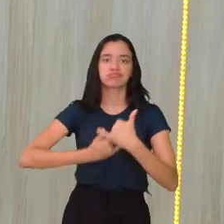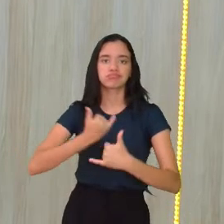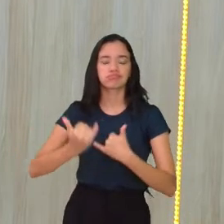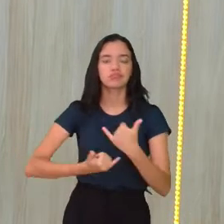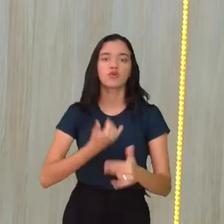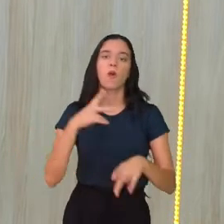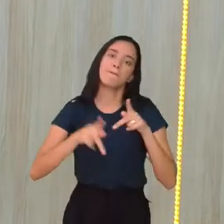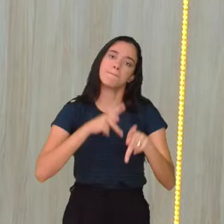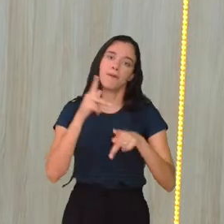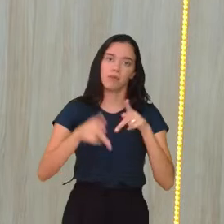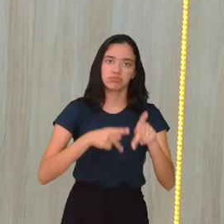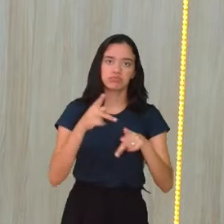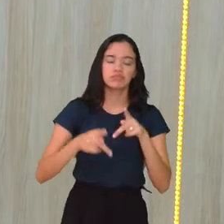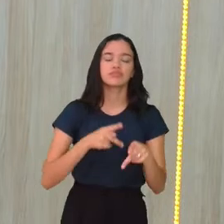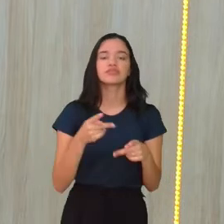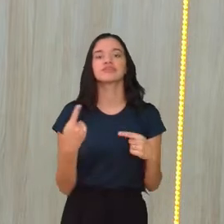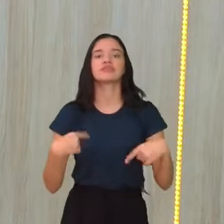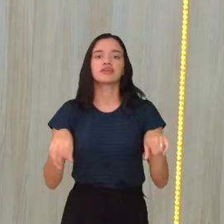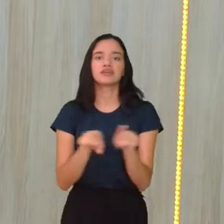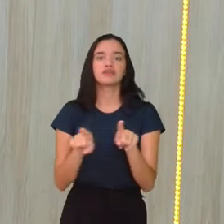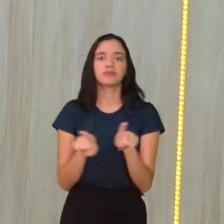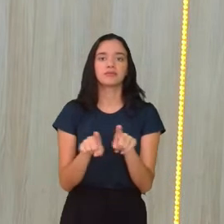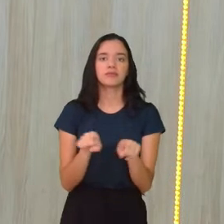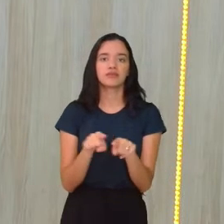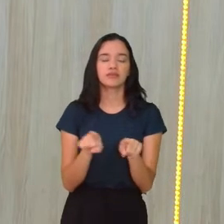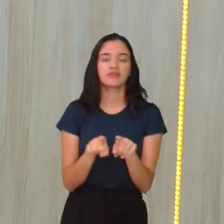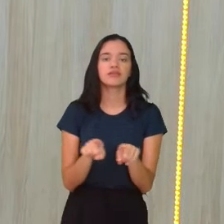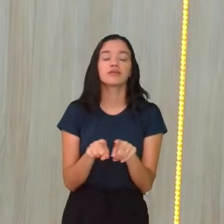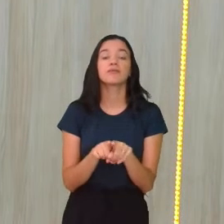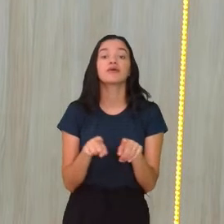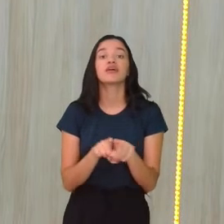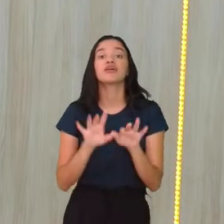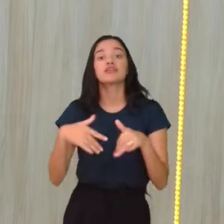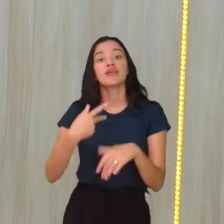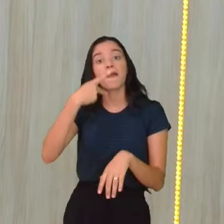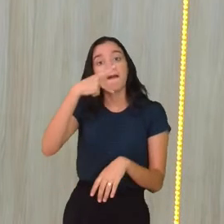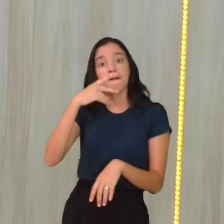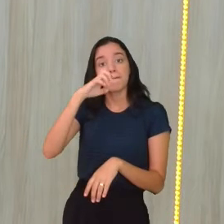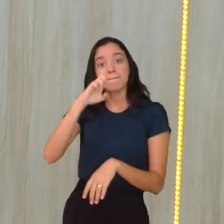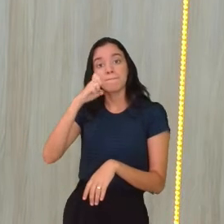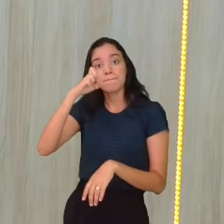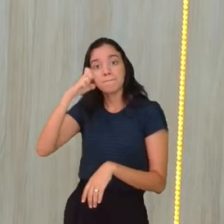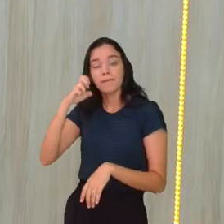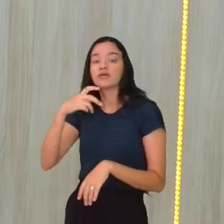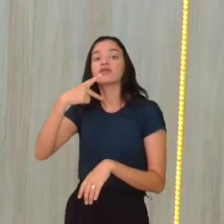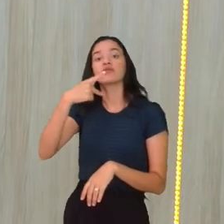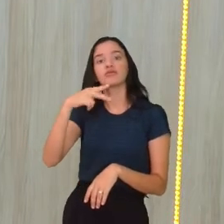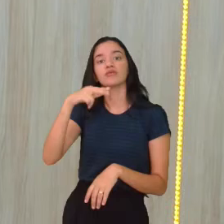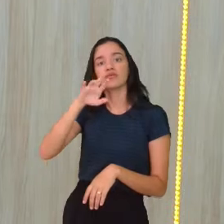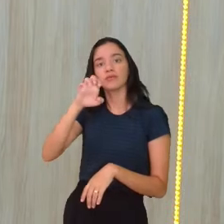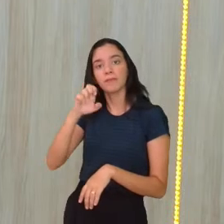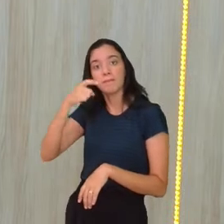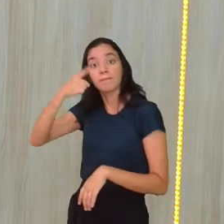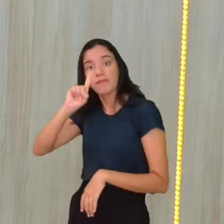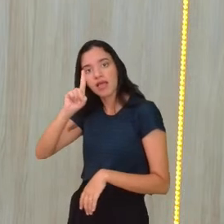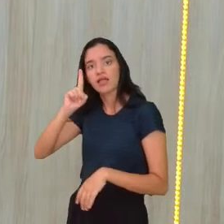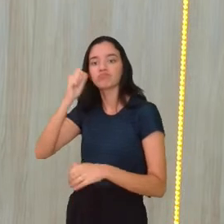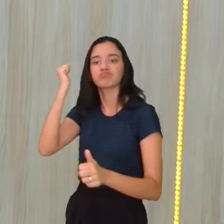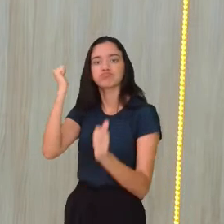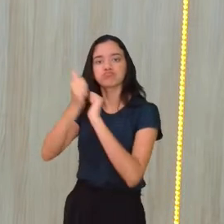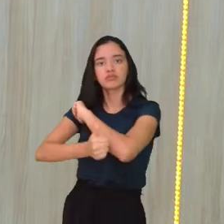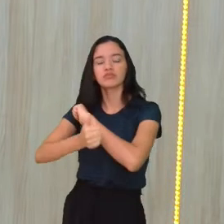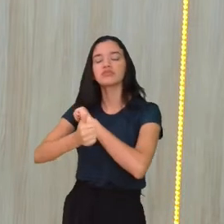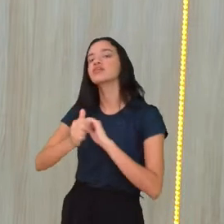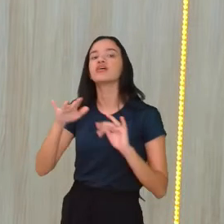muito popular, né? E que também tem uma parte pré-desportiva, porque traz pra gente algumas lembranças,